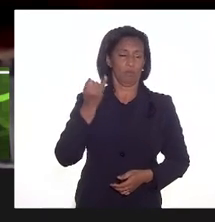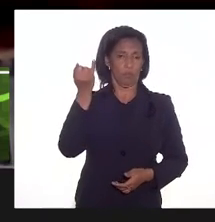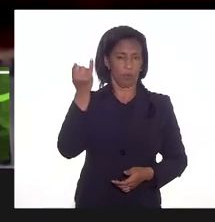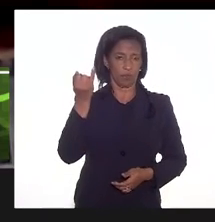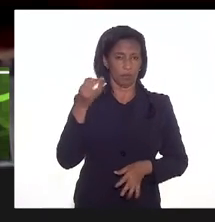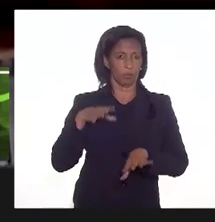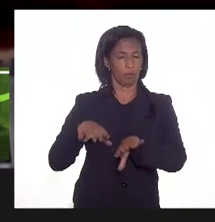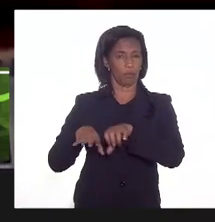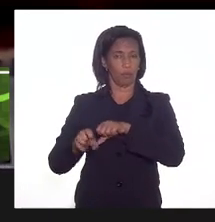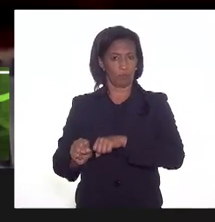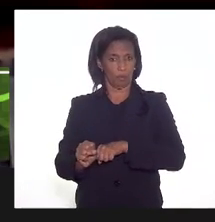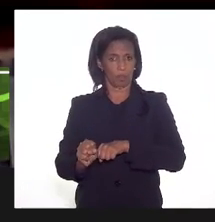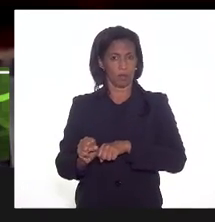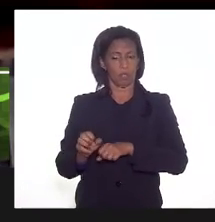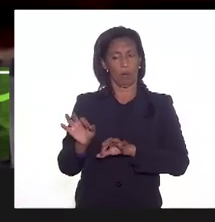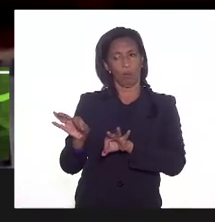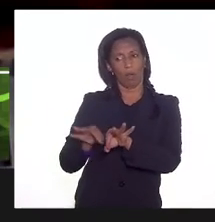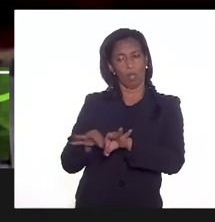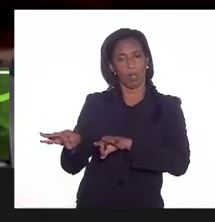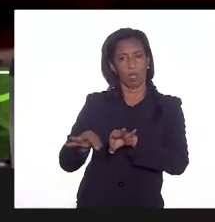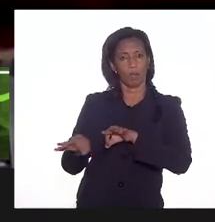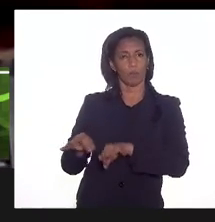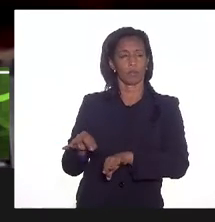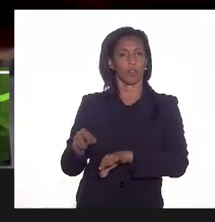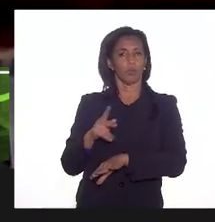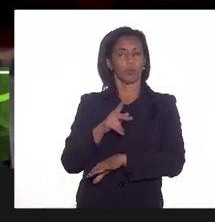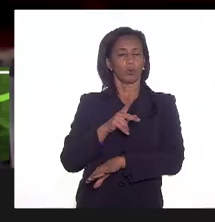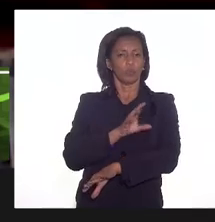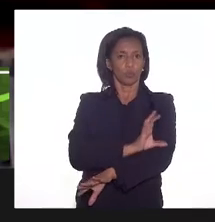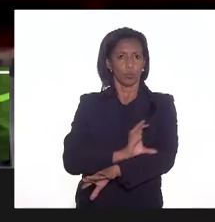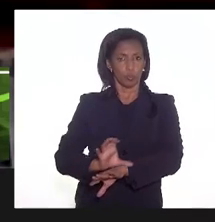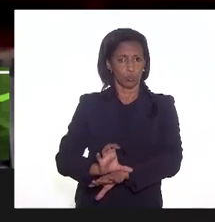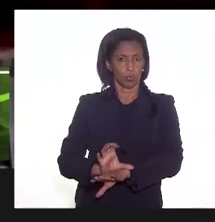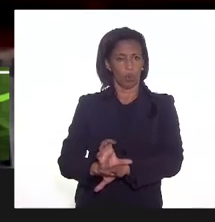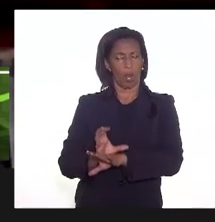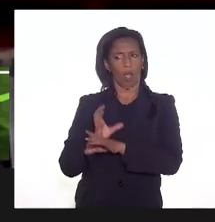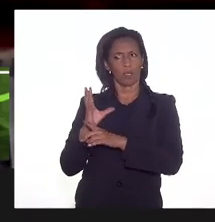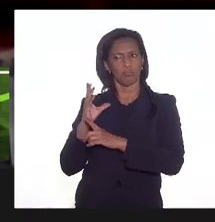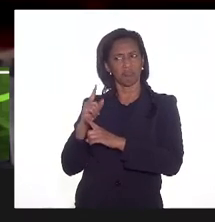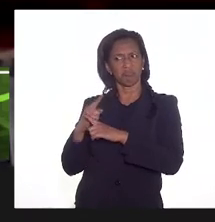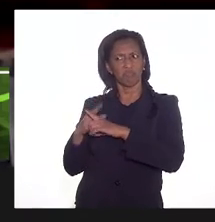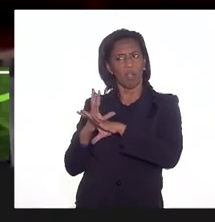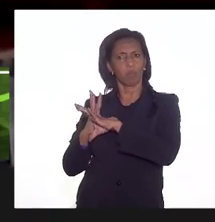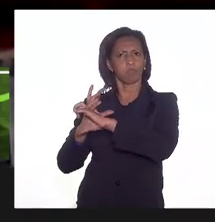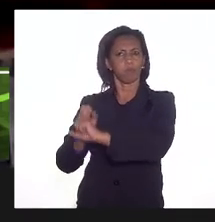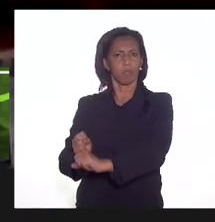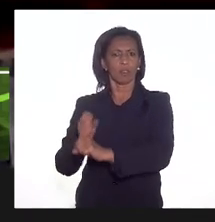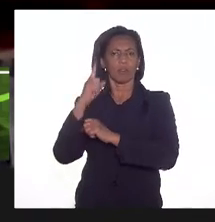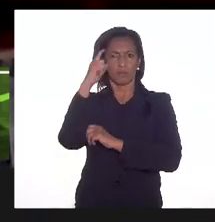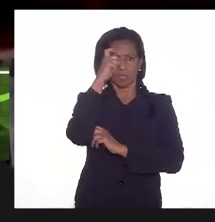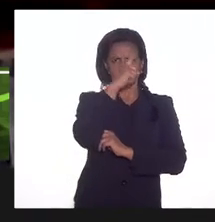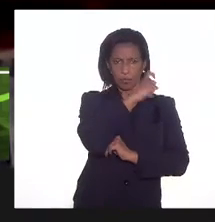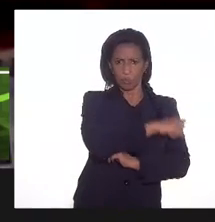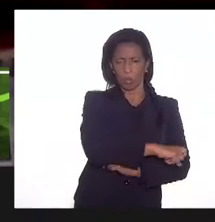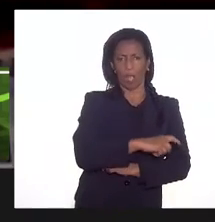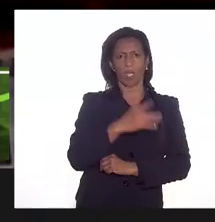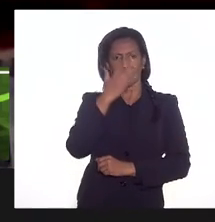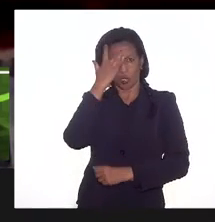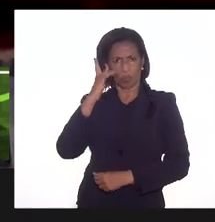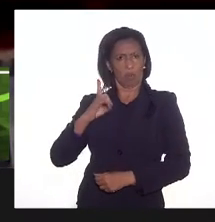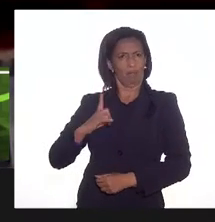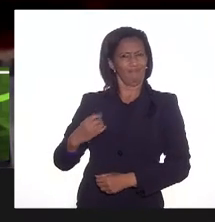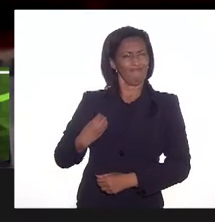da formação para a elaboração de projetos culturais da prestação de contas das dificuldades que os fazedores culturais